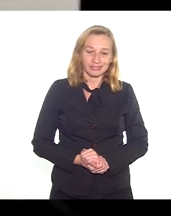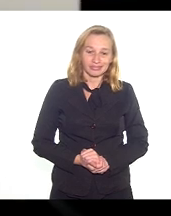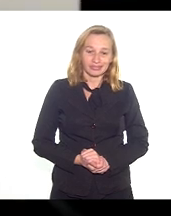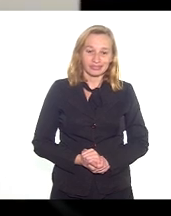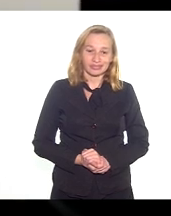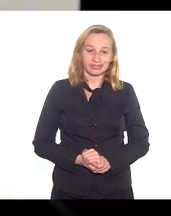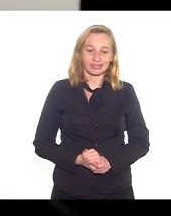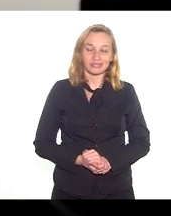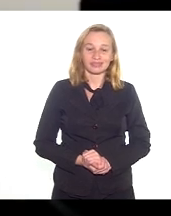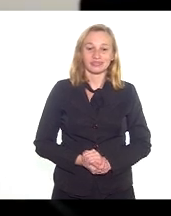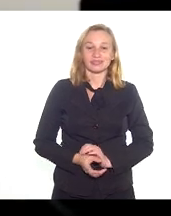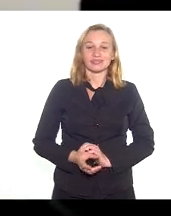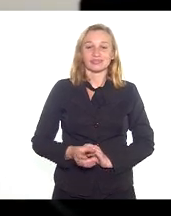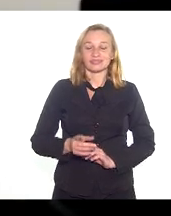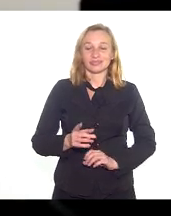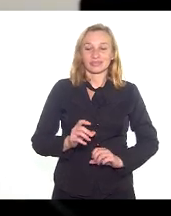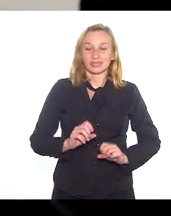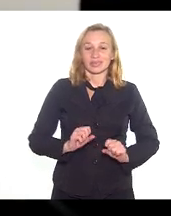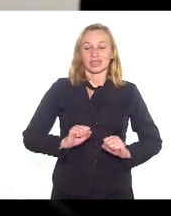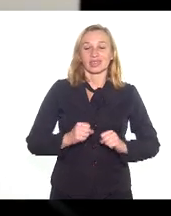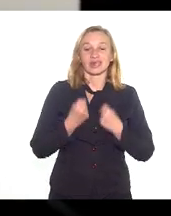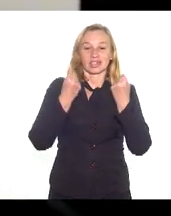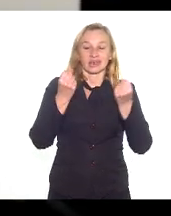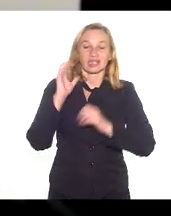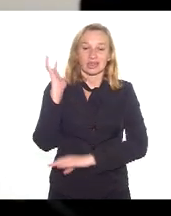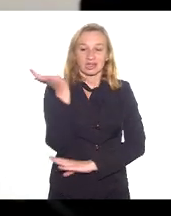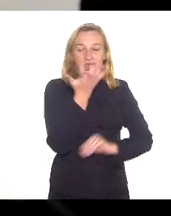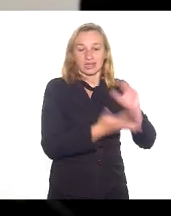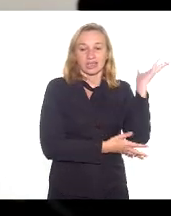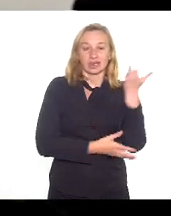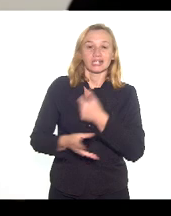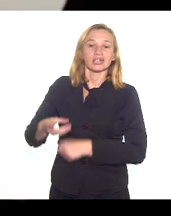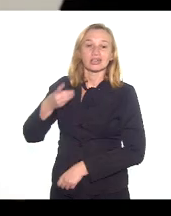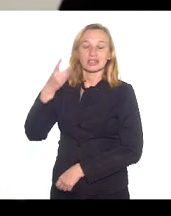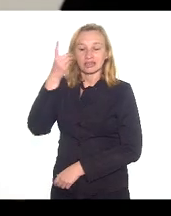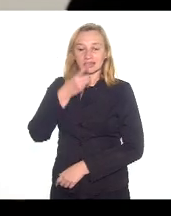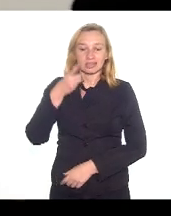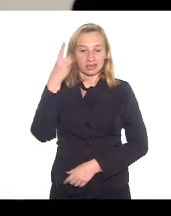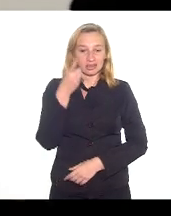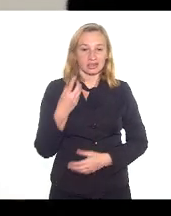Defesa do Meio Ambiente, deputado Gustavo Schmidt deu favorável com emendas.